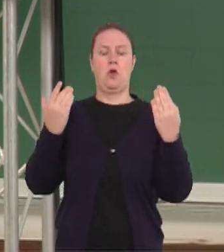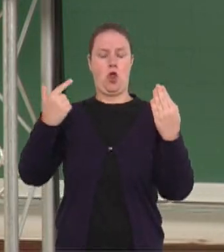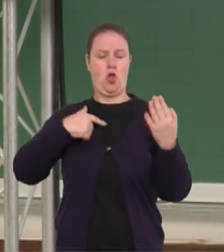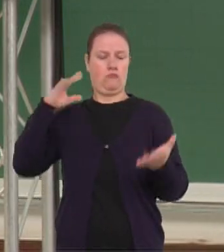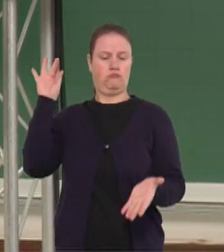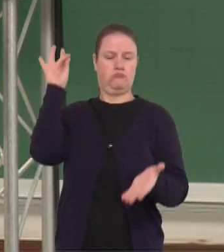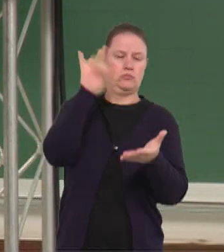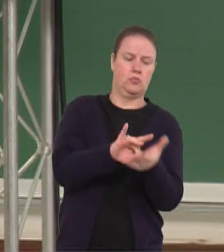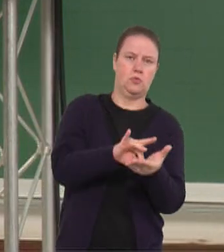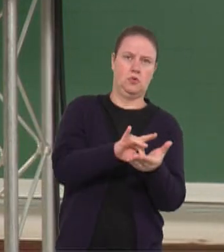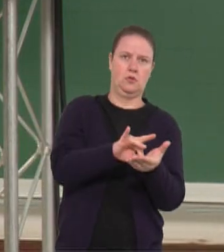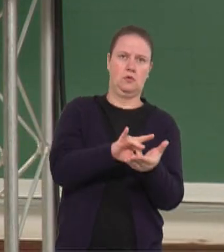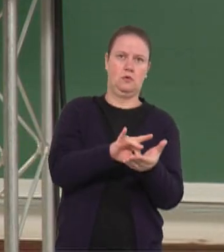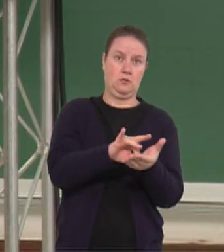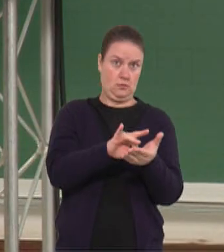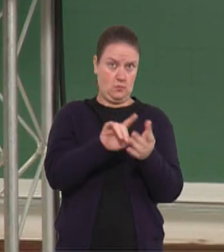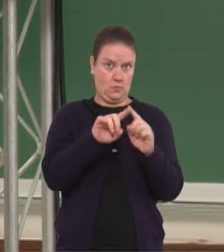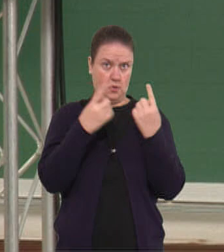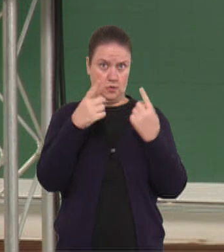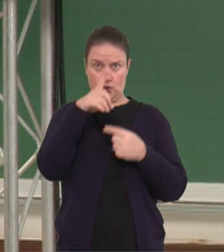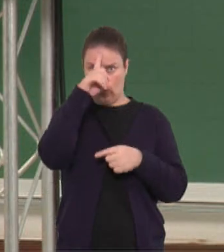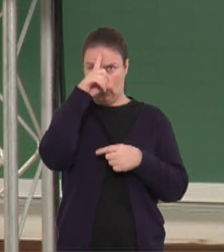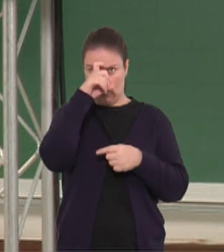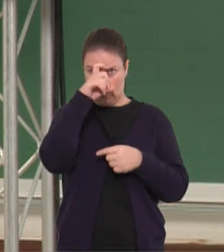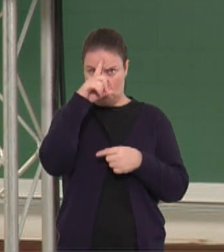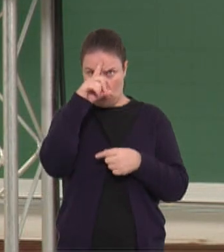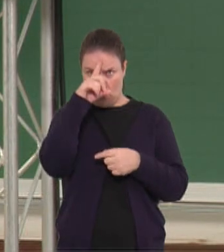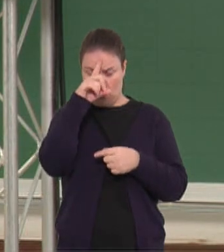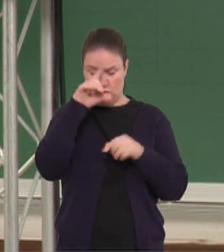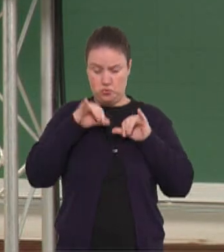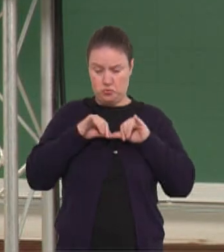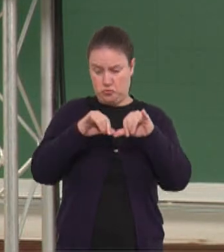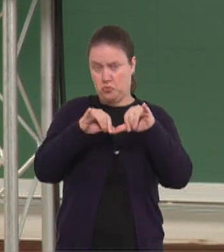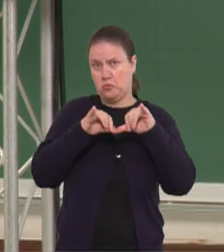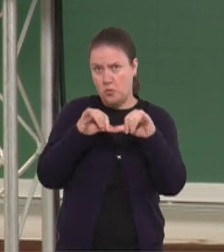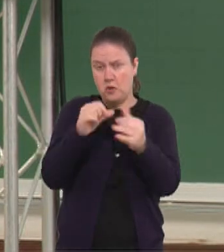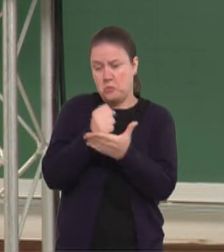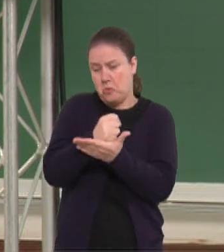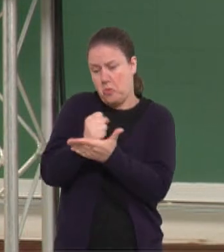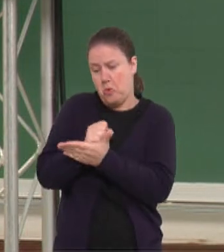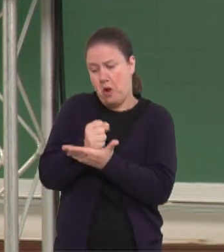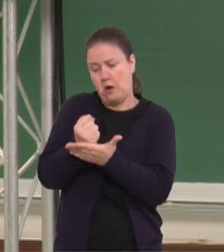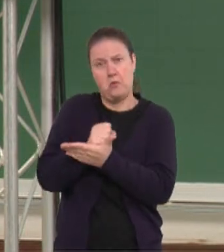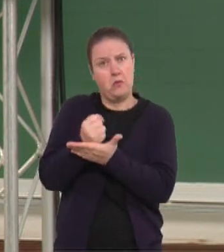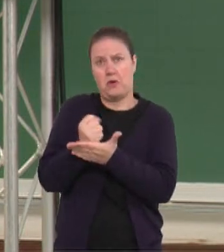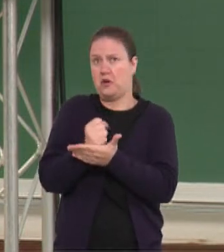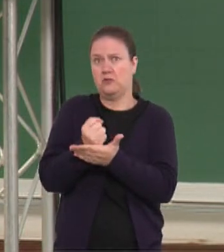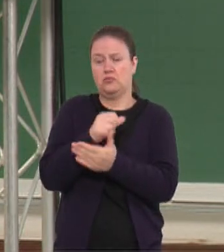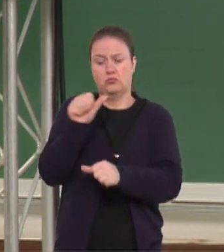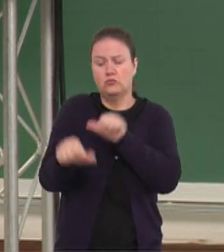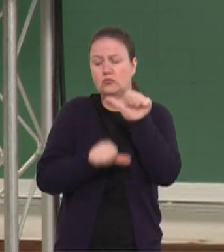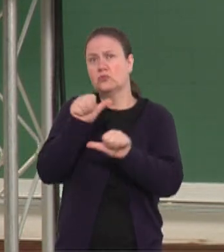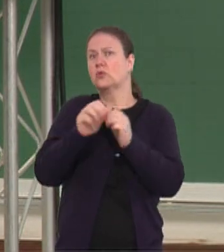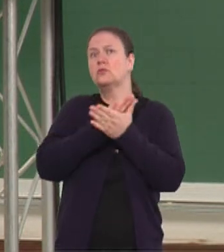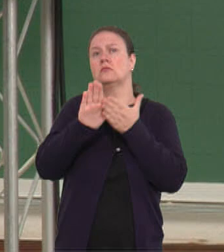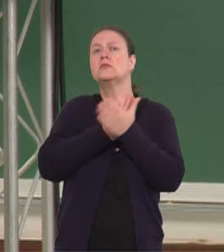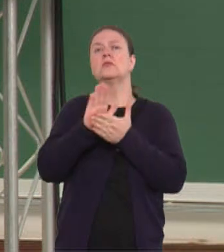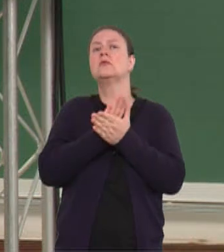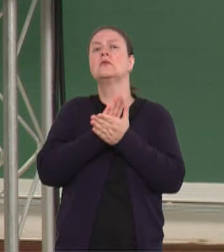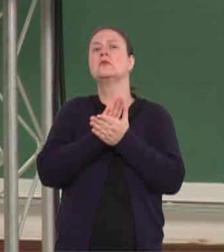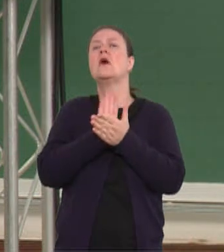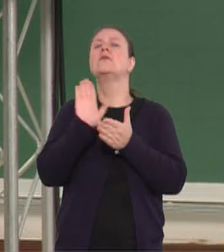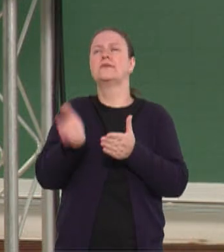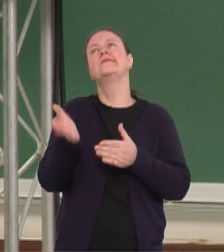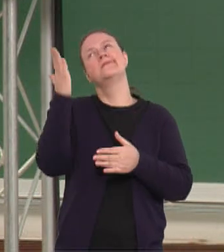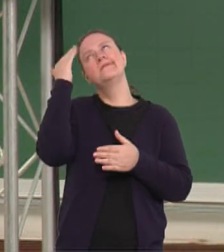coisa. Mas observa, hospital, supermercado e farmácia tem alguma coisa de diferente? Aqui não. Hospital sabemos